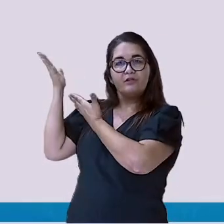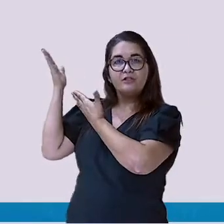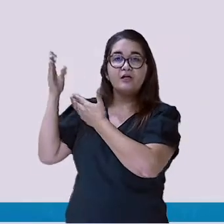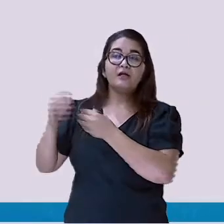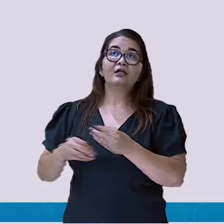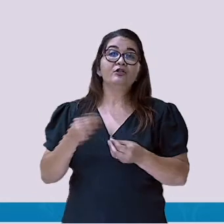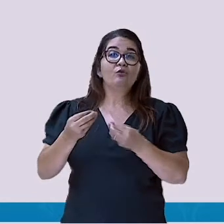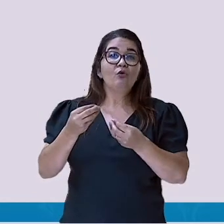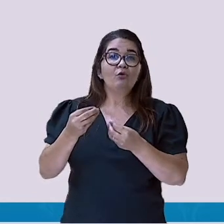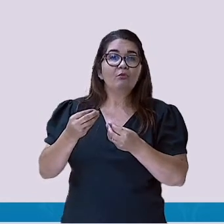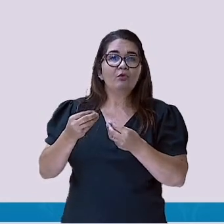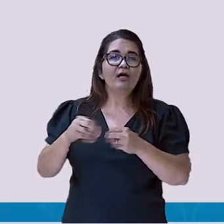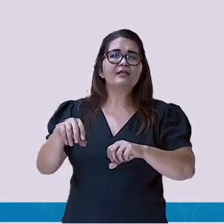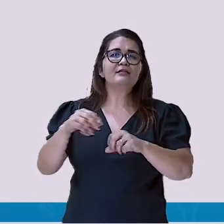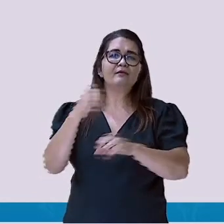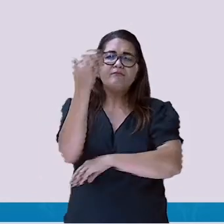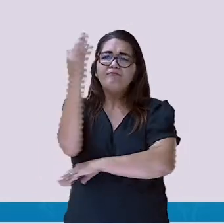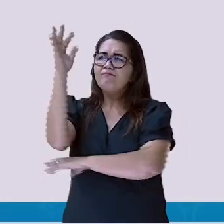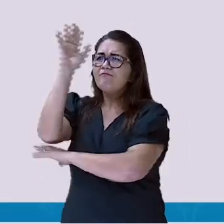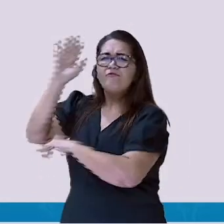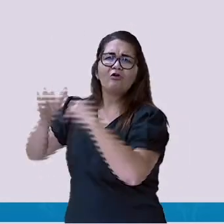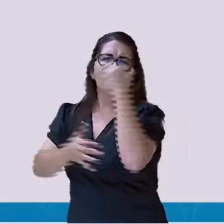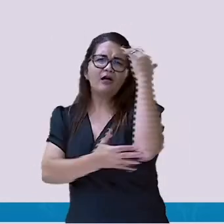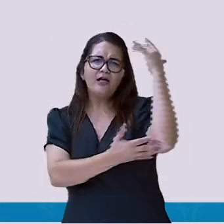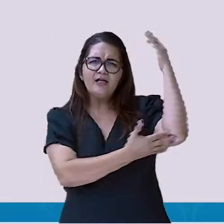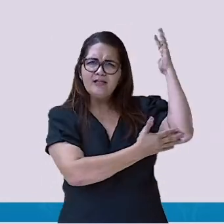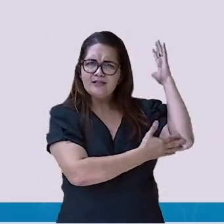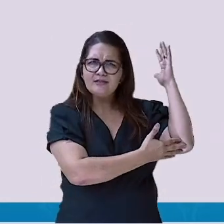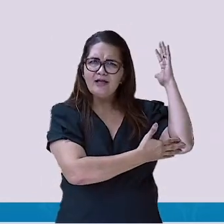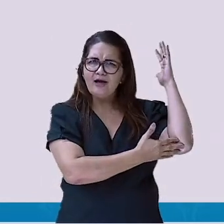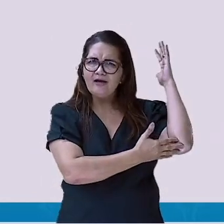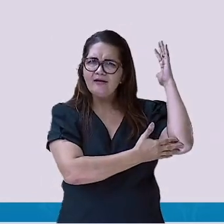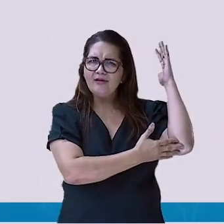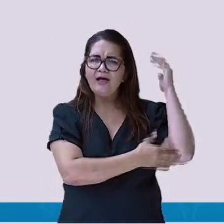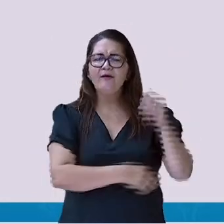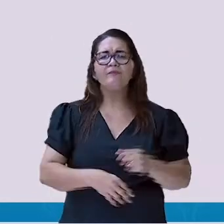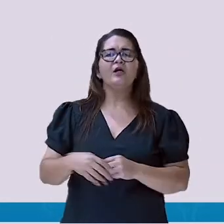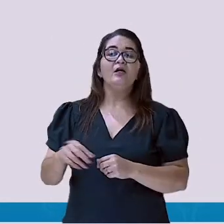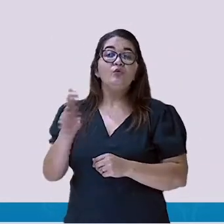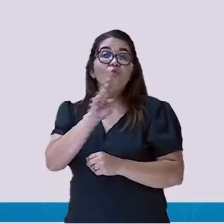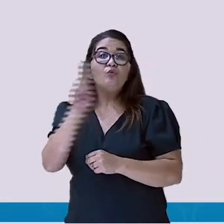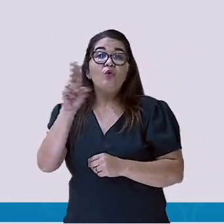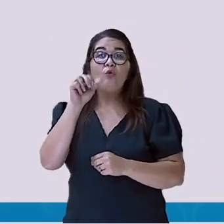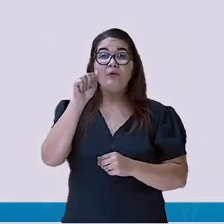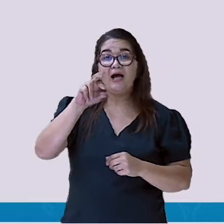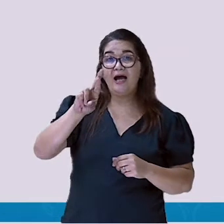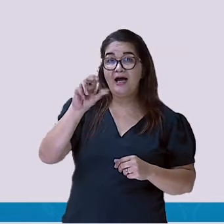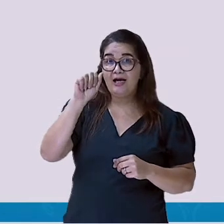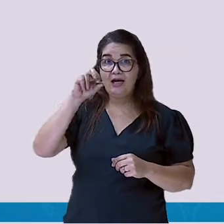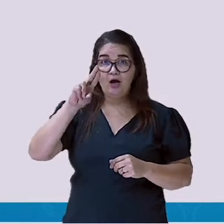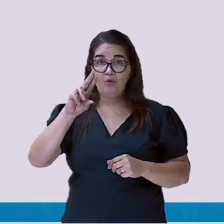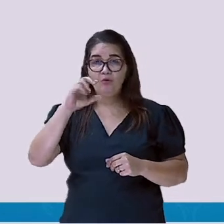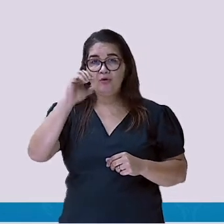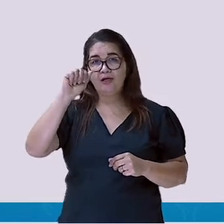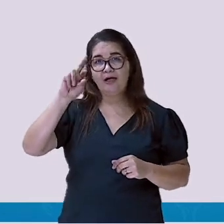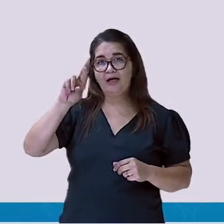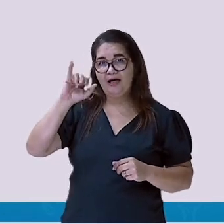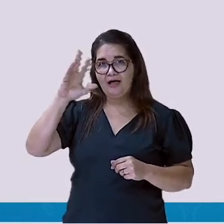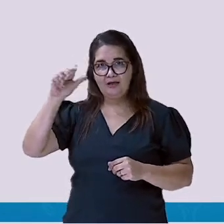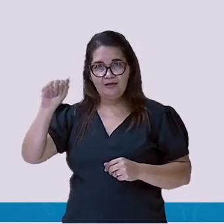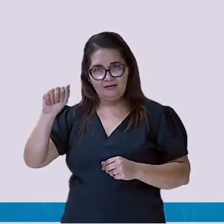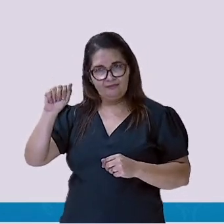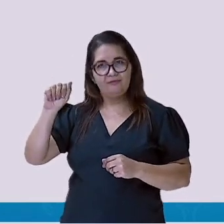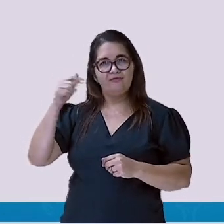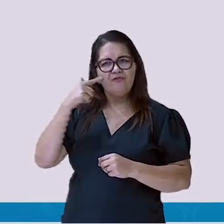de araucária, ela é de um clima subtropical. Ela é localizada principalmente no sul do país, é um clima mais